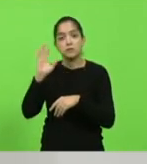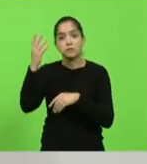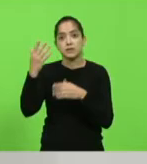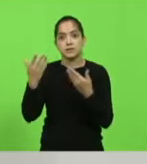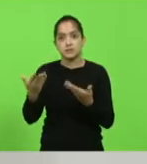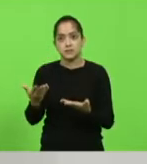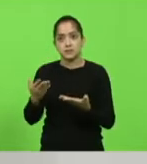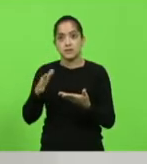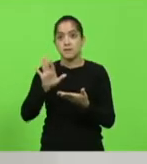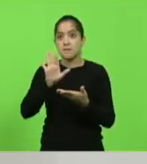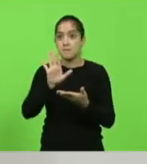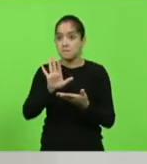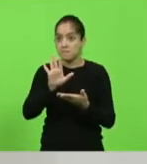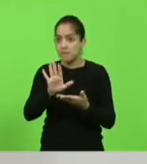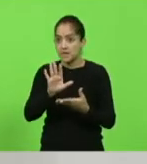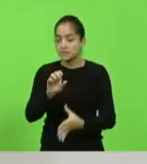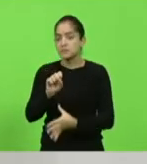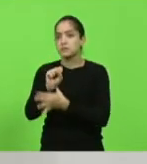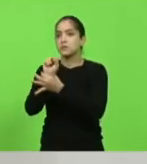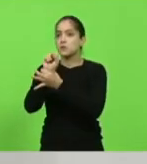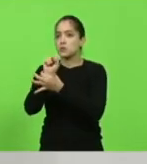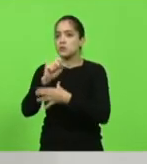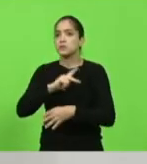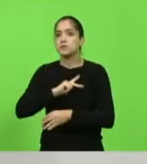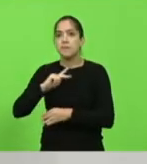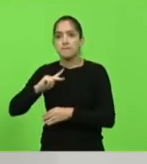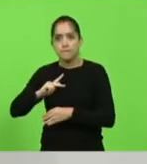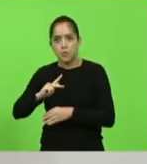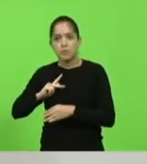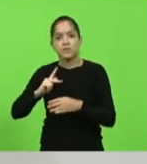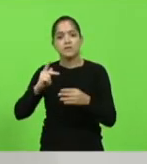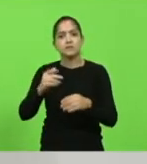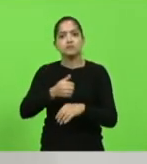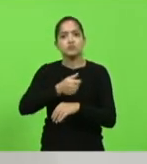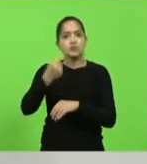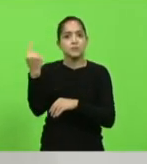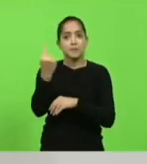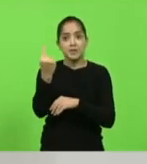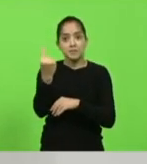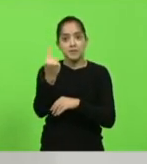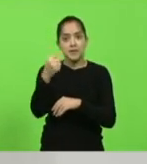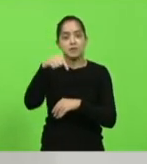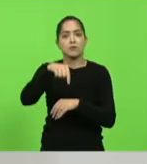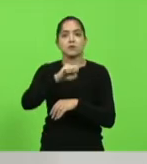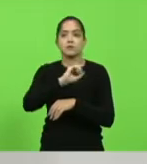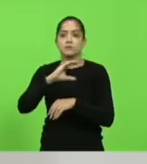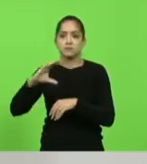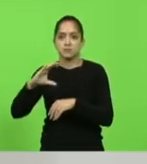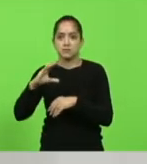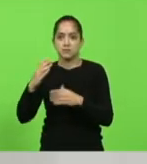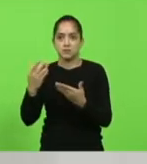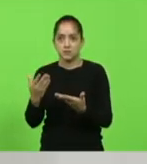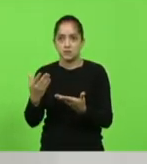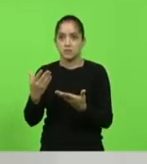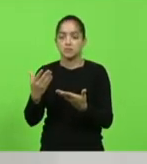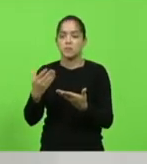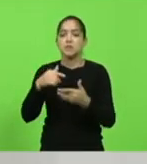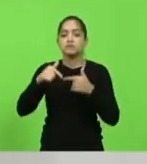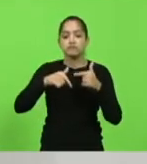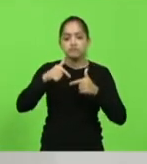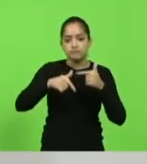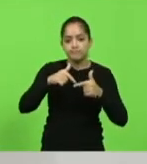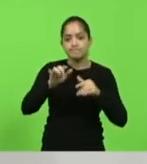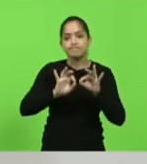mas nós temos uma segurança pública de primeiro mundo em Santa Catarina e que já vem trabalhando